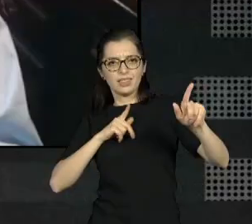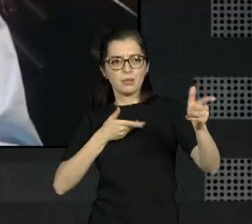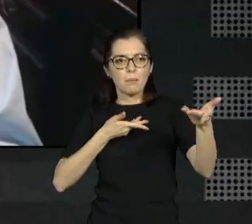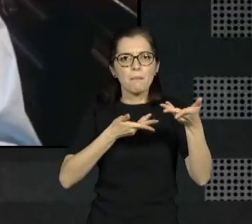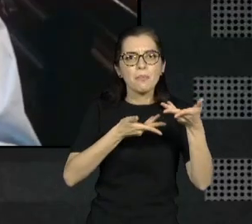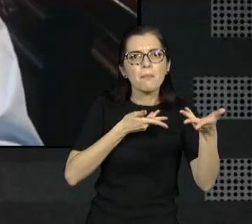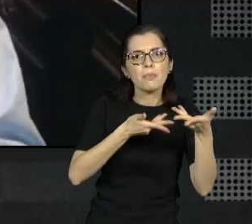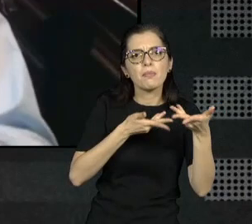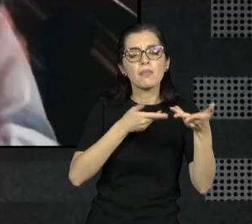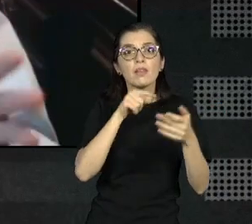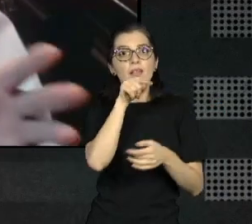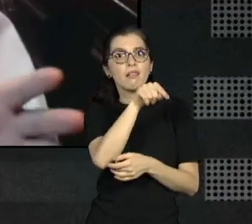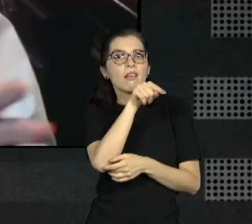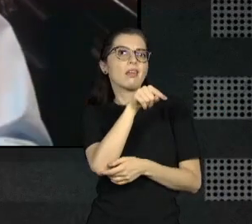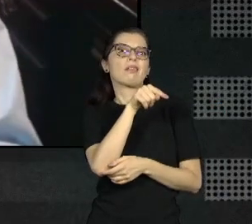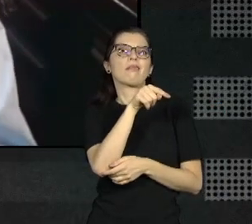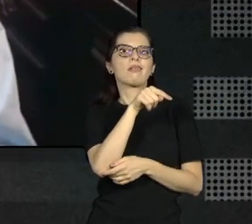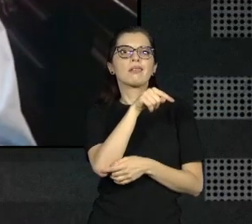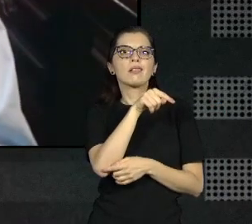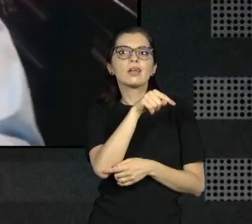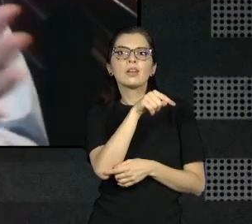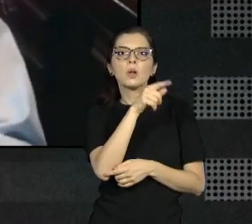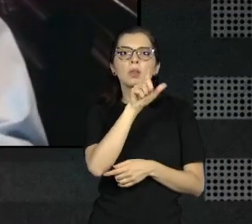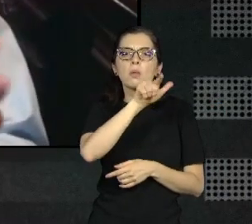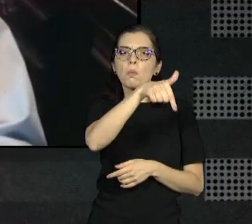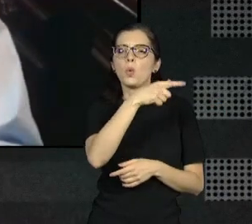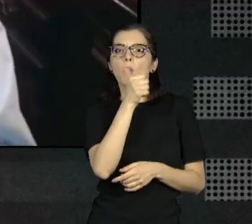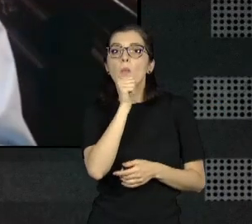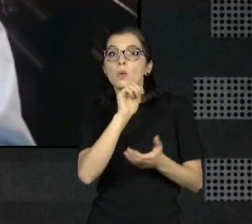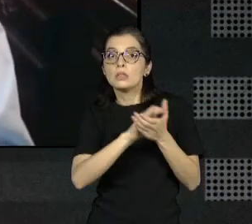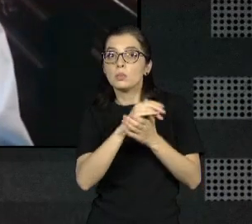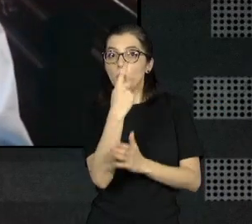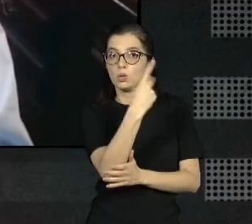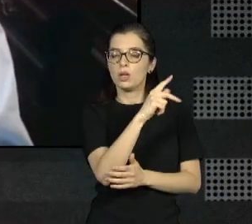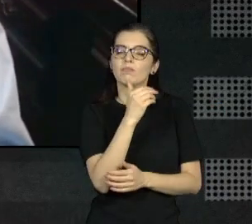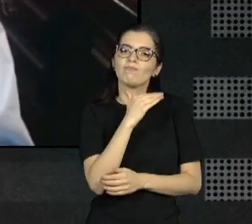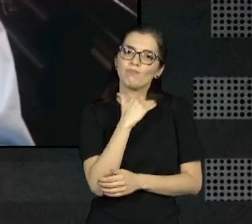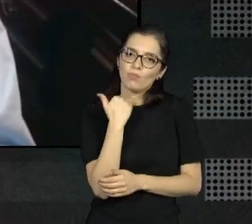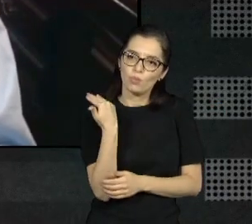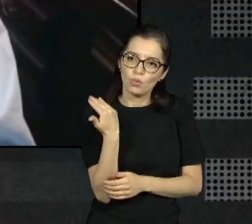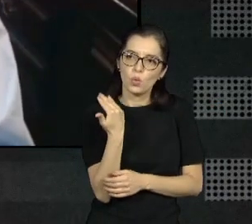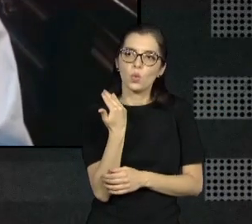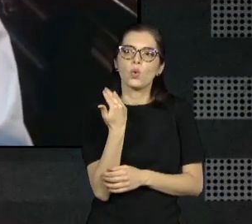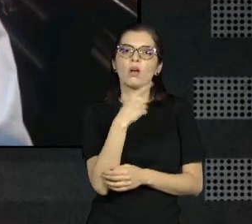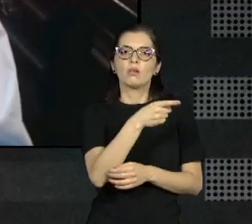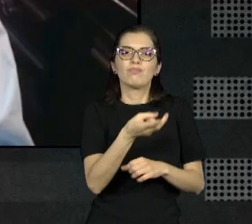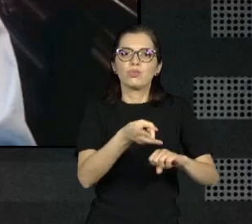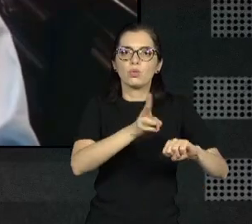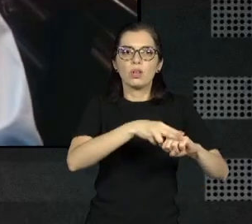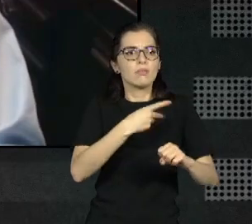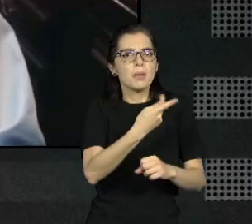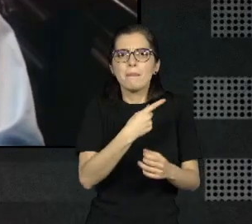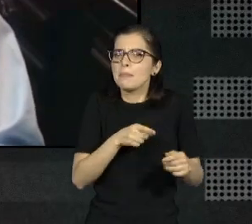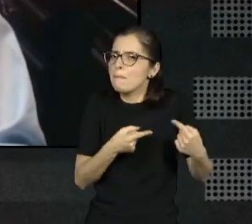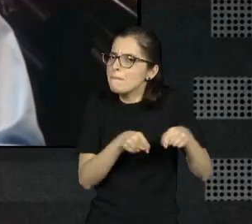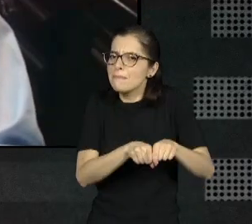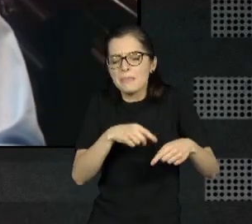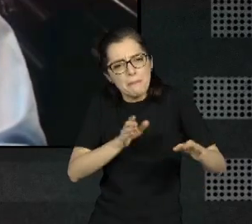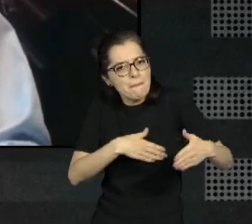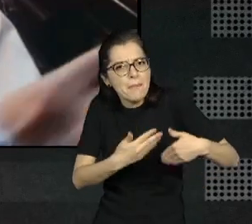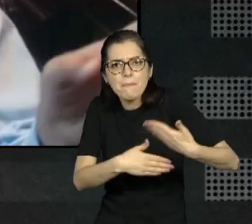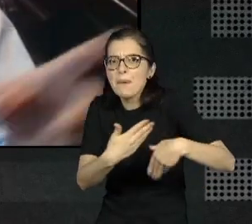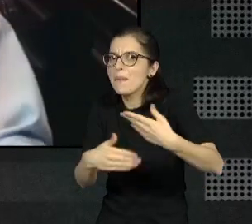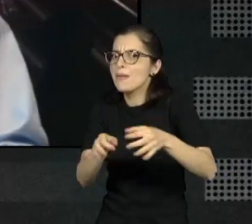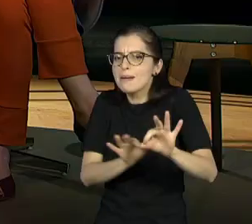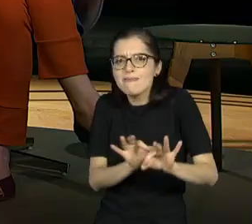era vivo. Nós combinamos algumas coisas, que algumas não foram realizadas. Que serão. Me